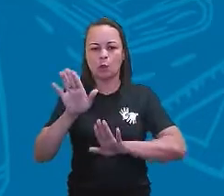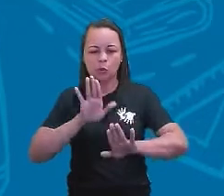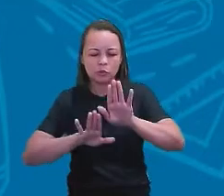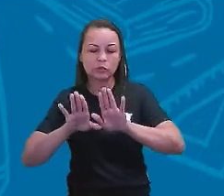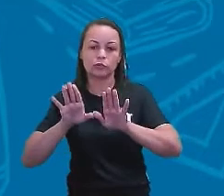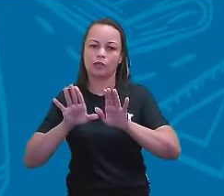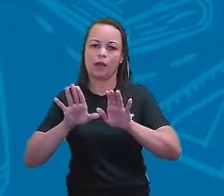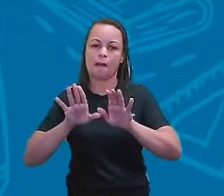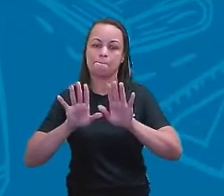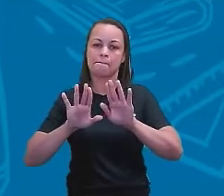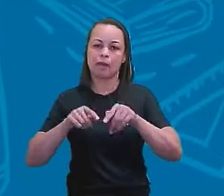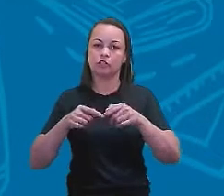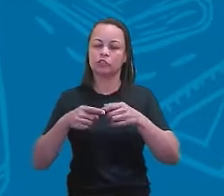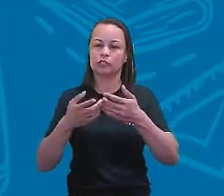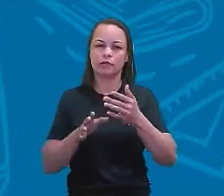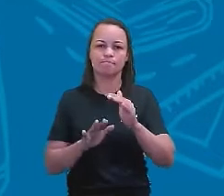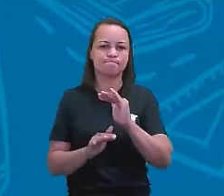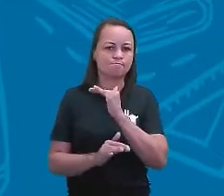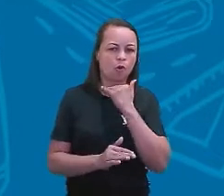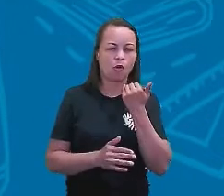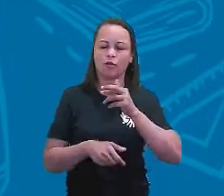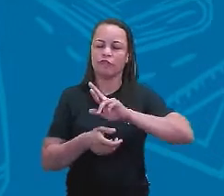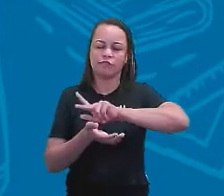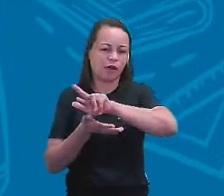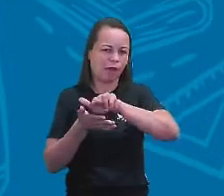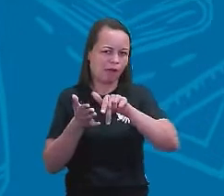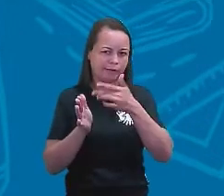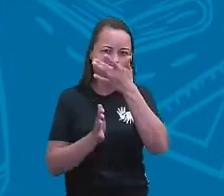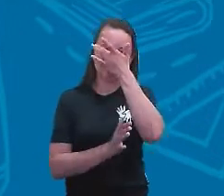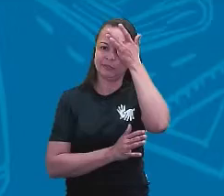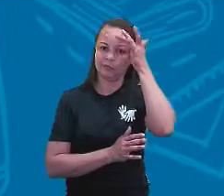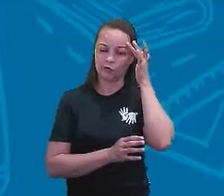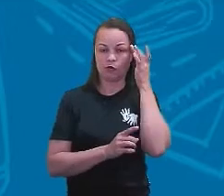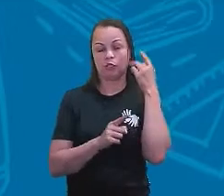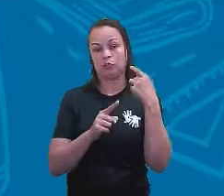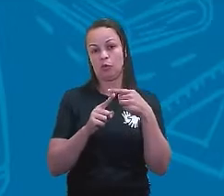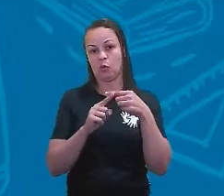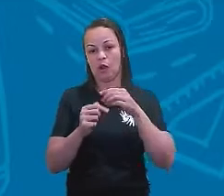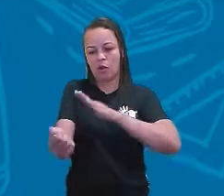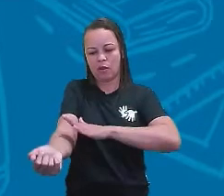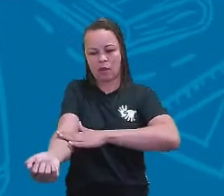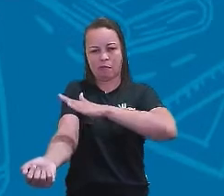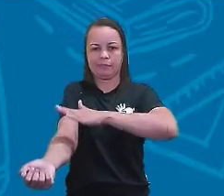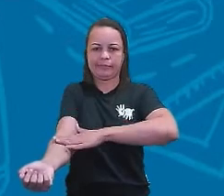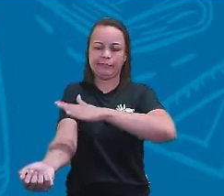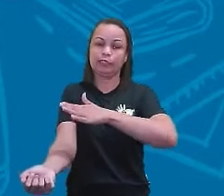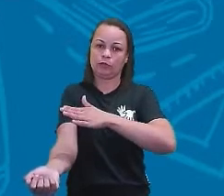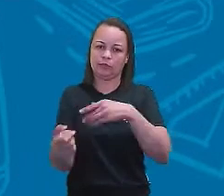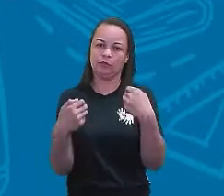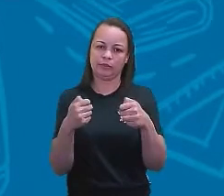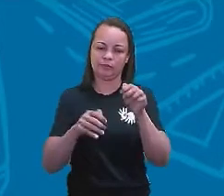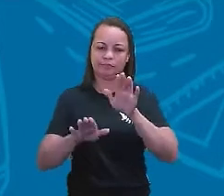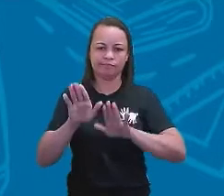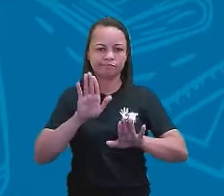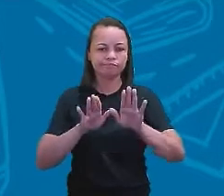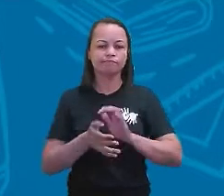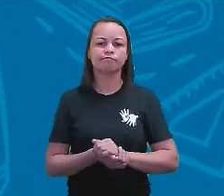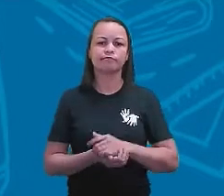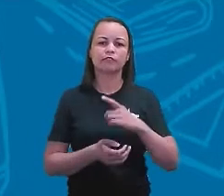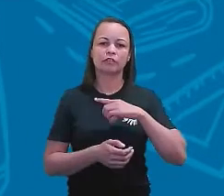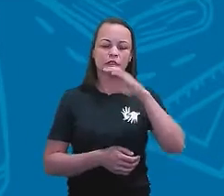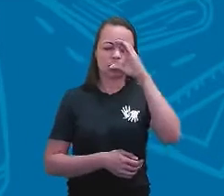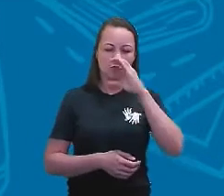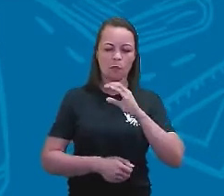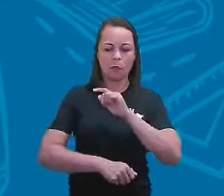mata muito, não só no Brasil como no mundo. E tem a ver, gente, com questões comportamentais